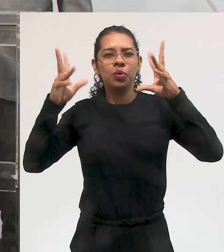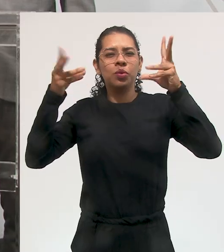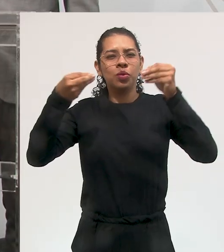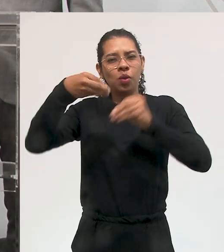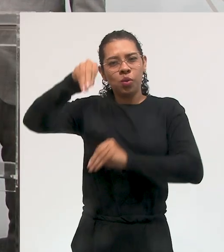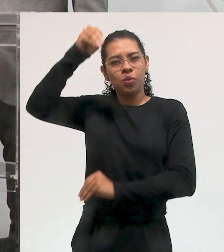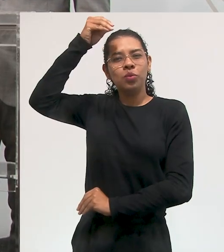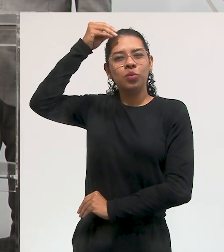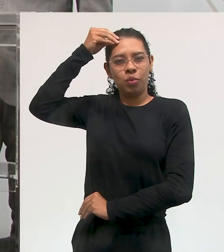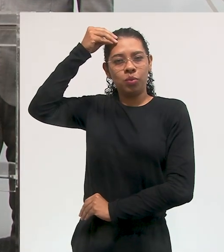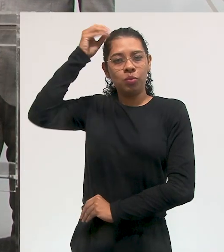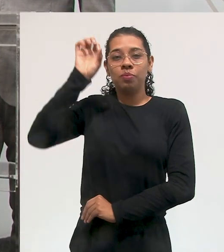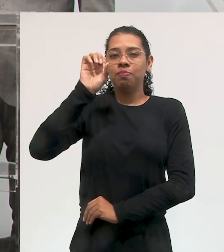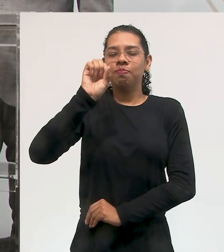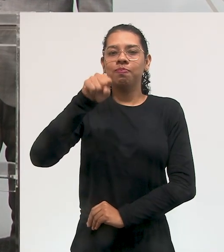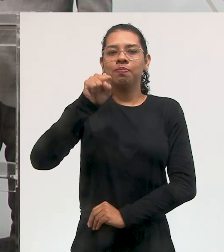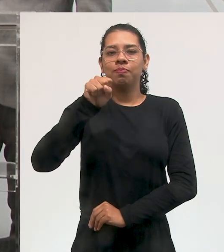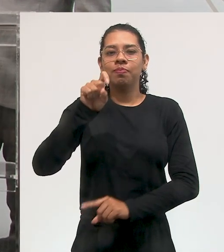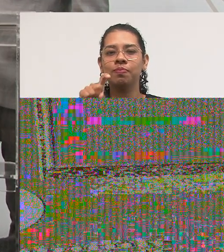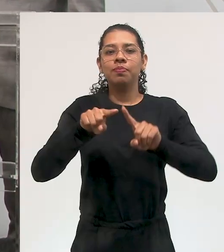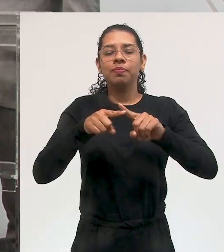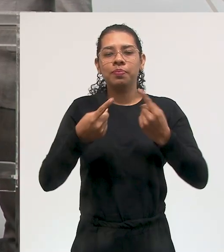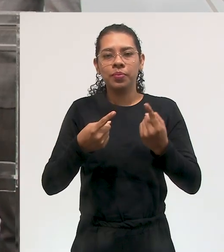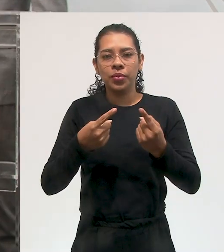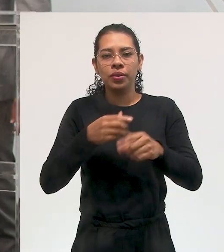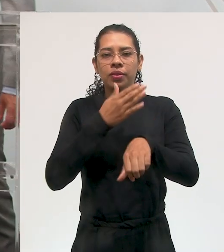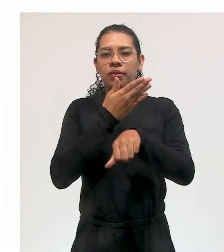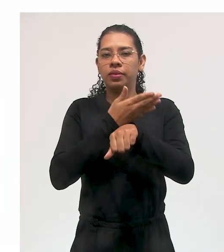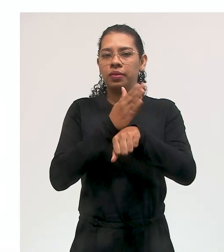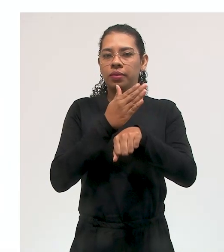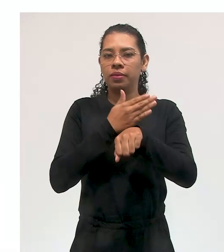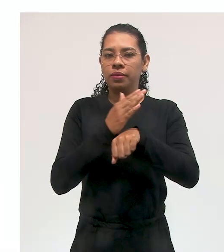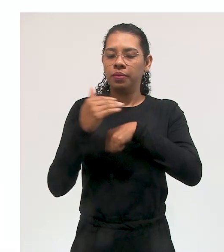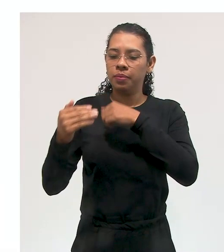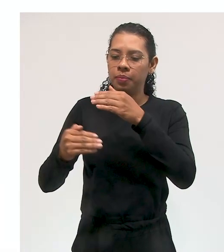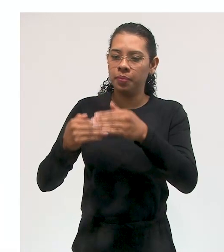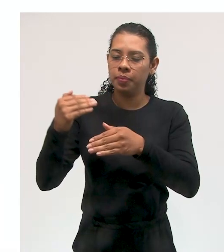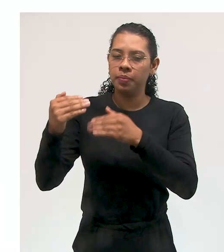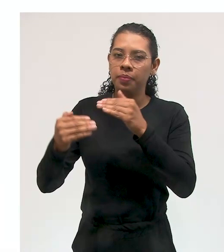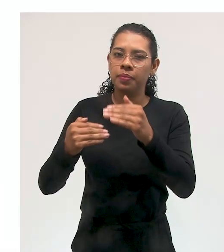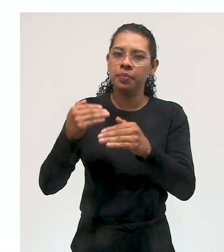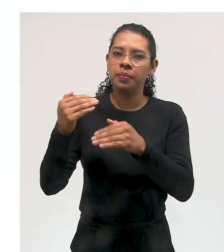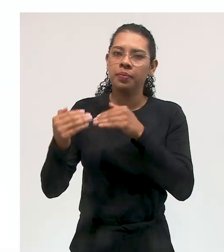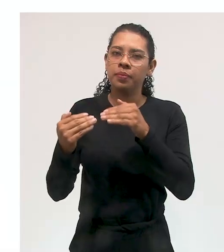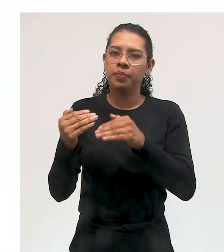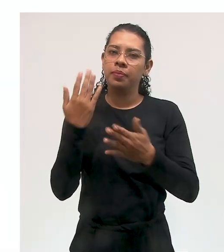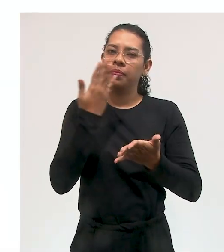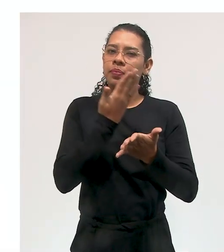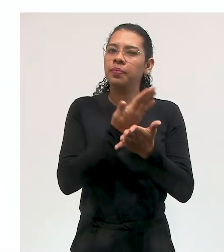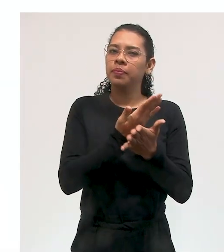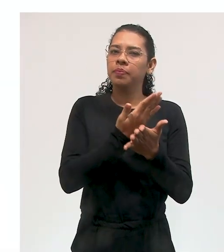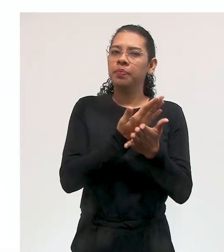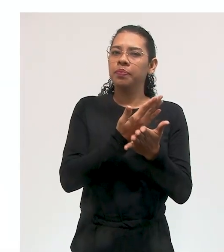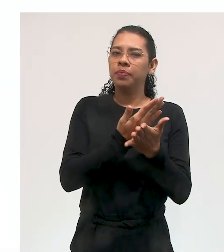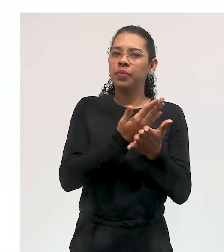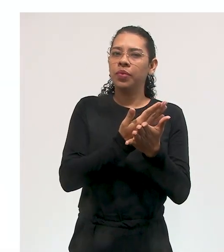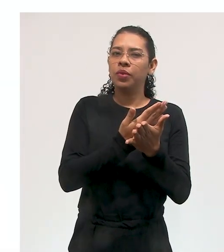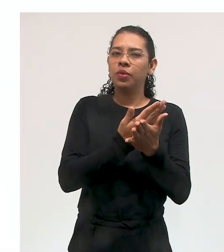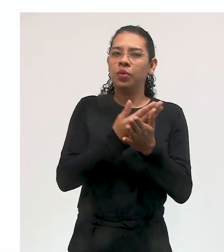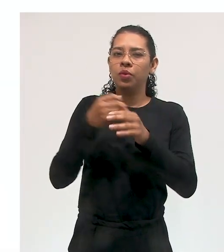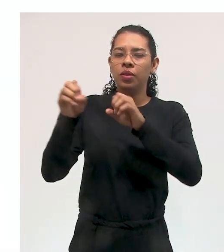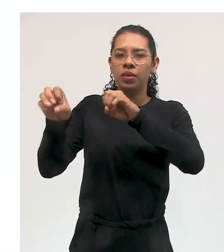as políticas educacionais toda, né, fomentada? Sim, é preciso ter a prática ao longo do curso, como referência direta